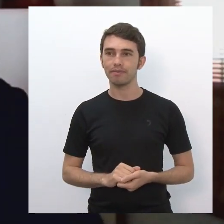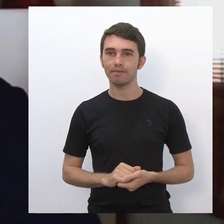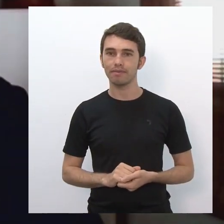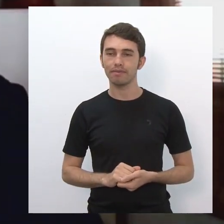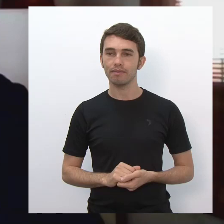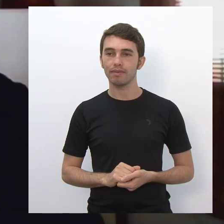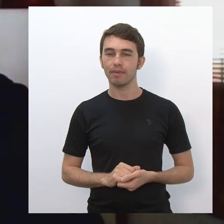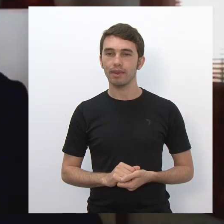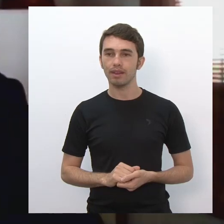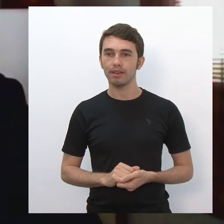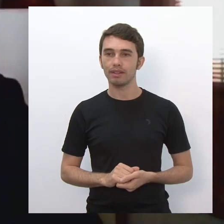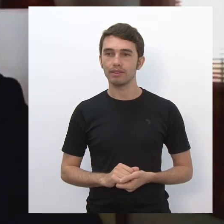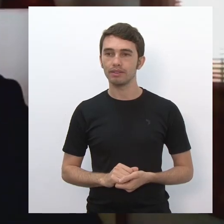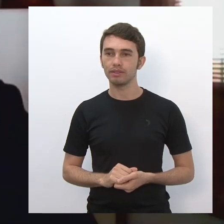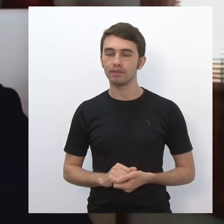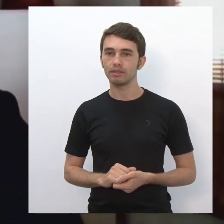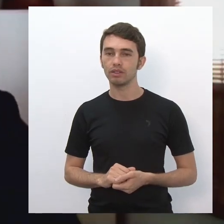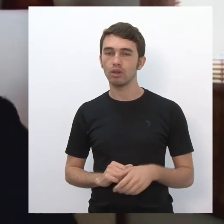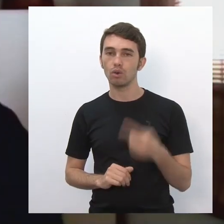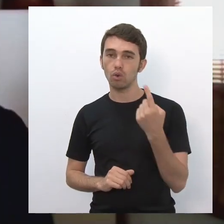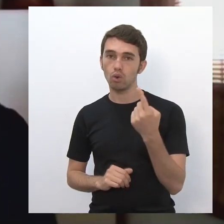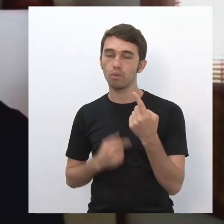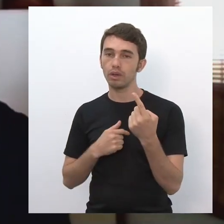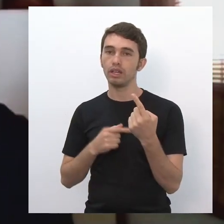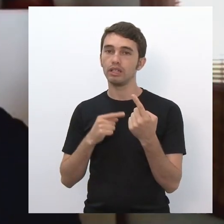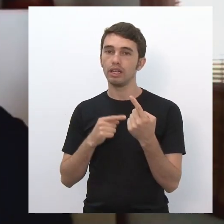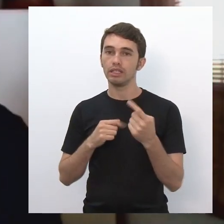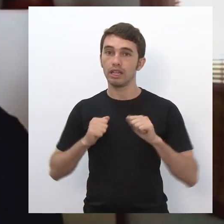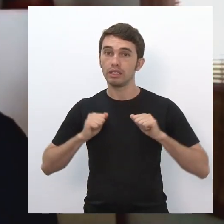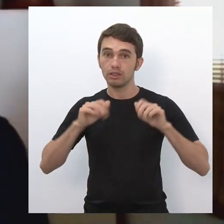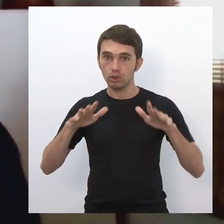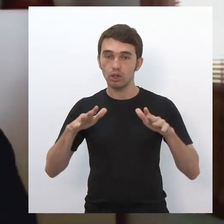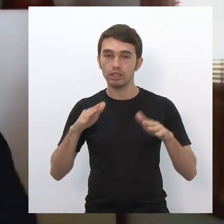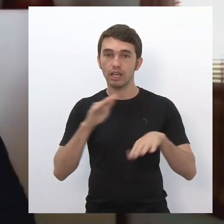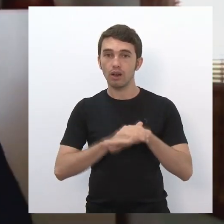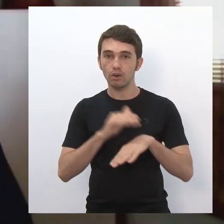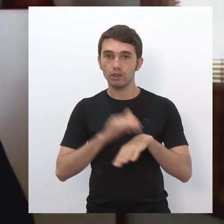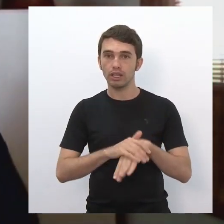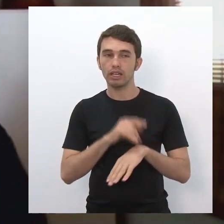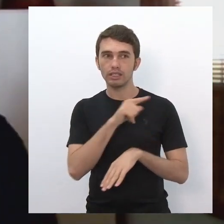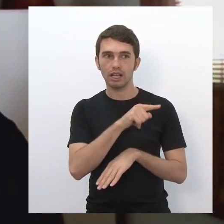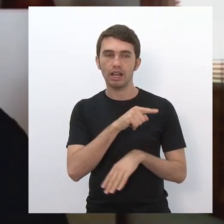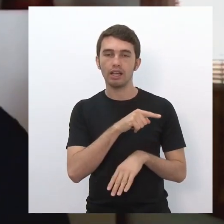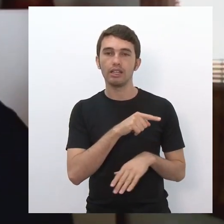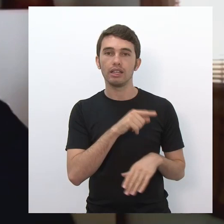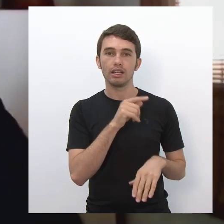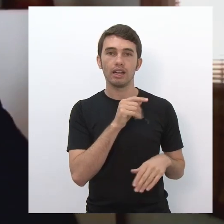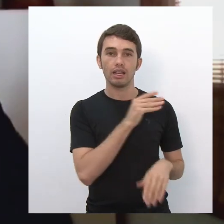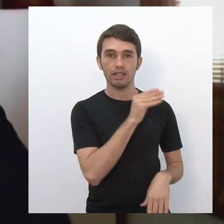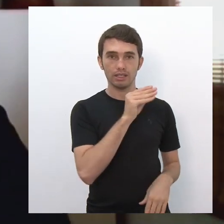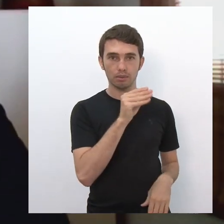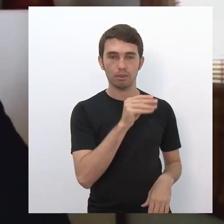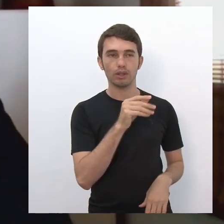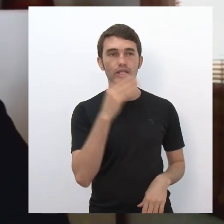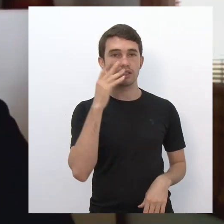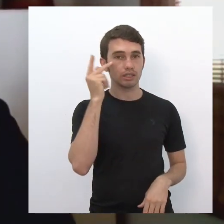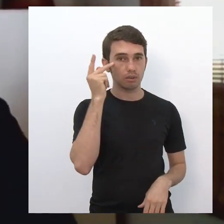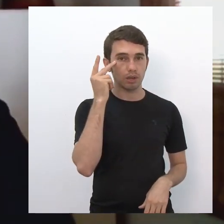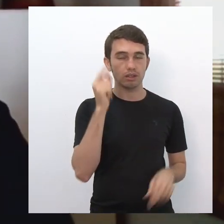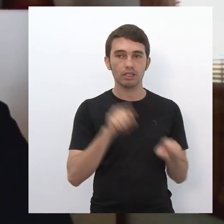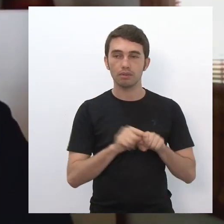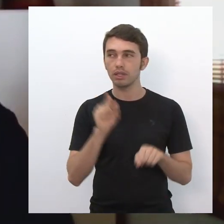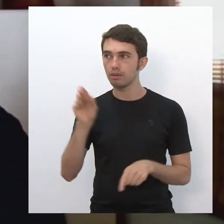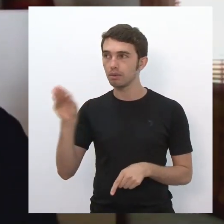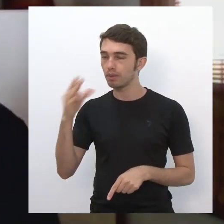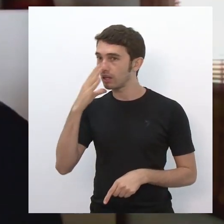uma das ações que ocorre nessas duas bibliotecas é o clube de leitura, né? E conte para a gente como é que